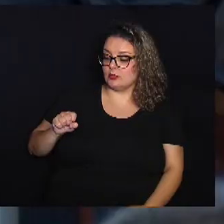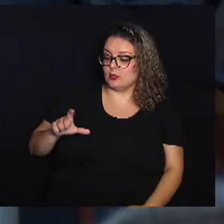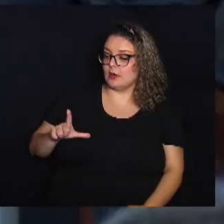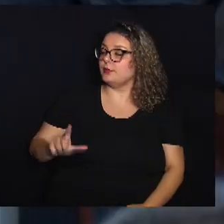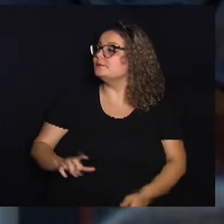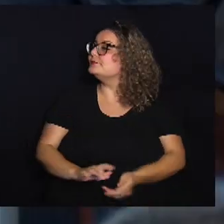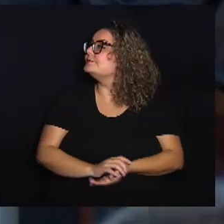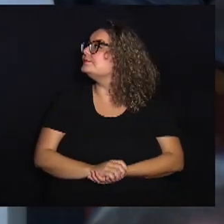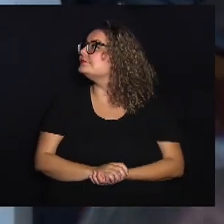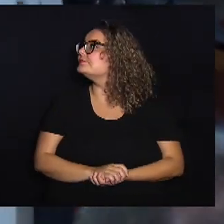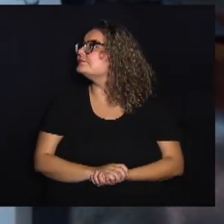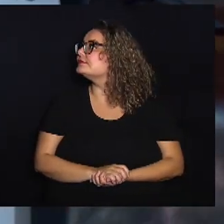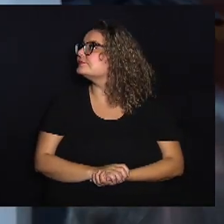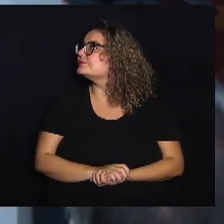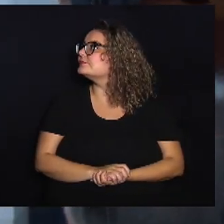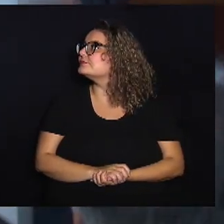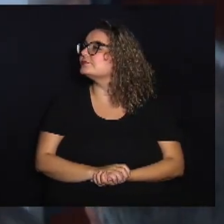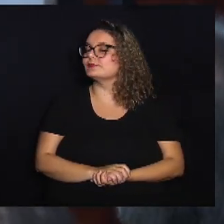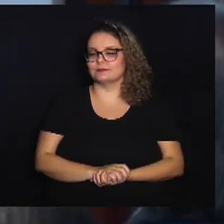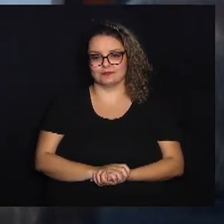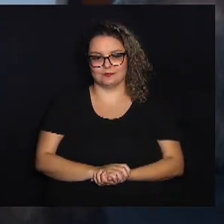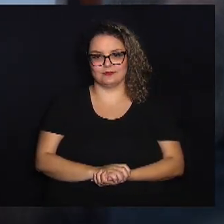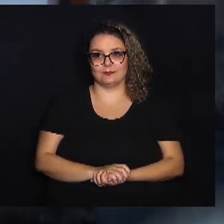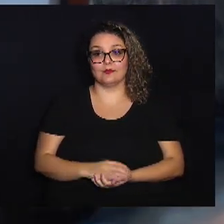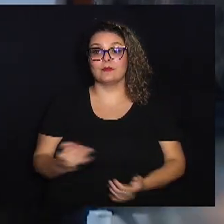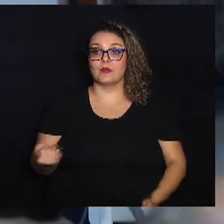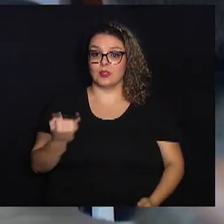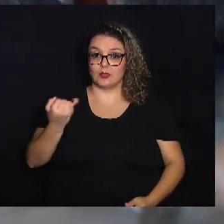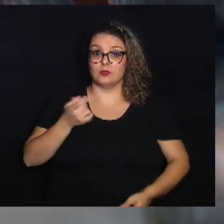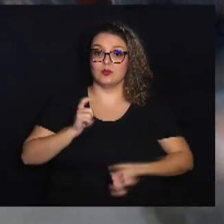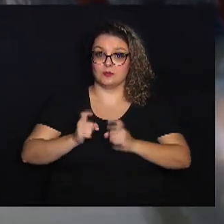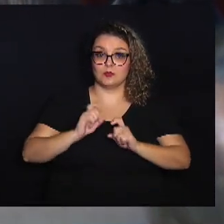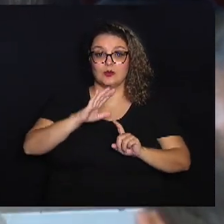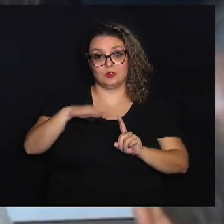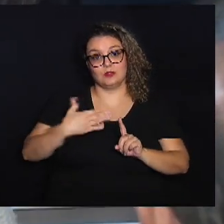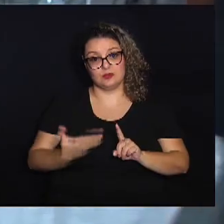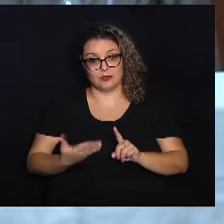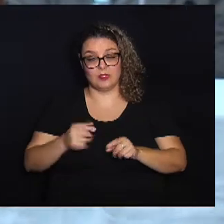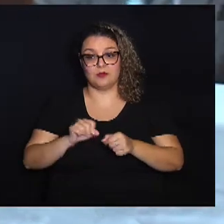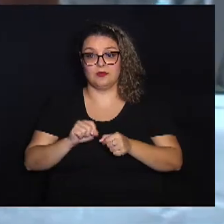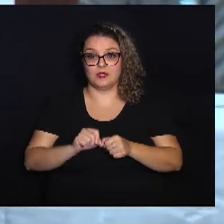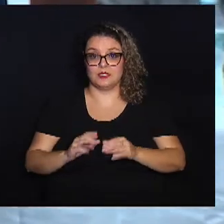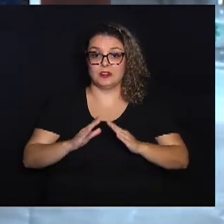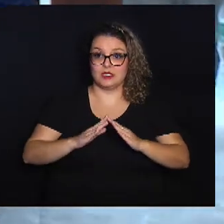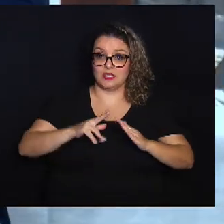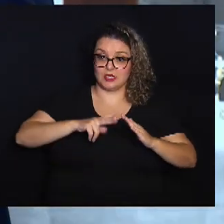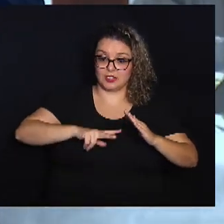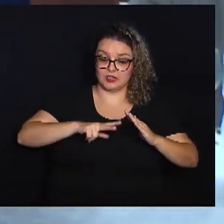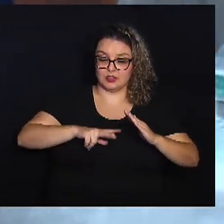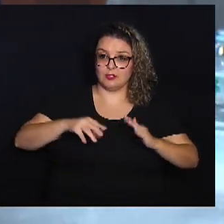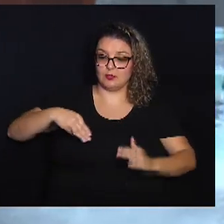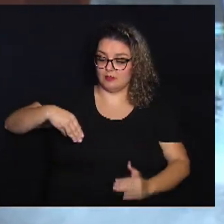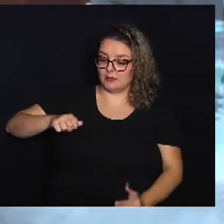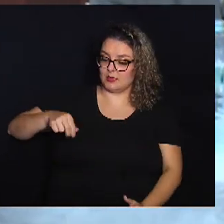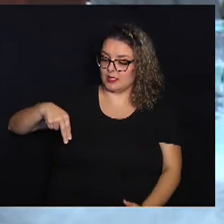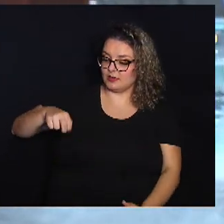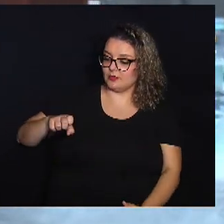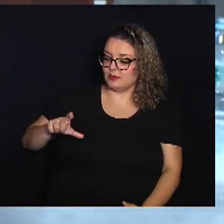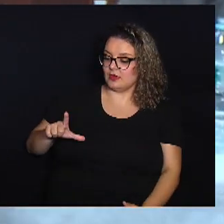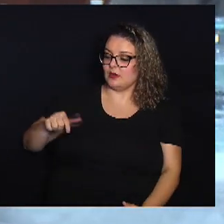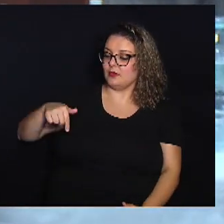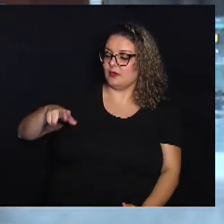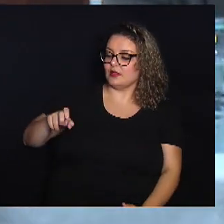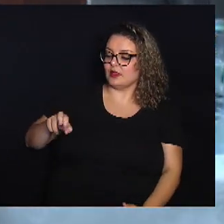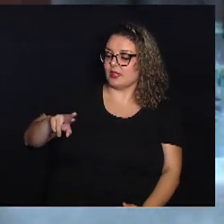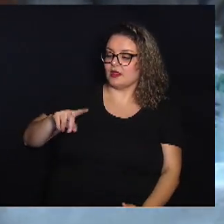Queiroz. Em prestigiada sessão solene realizada na Casa de Portugal, Manuel Eugênio Queiroz, português